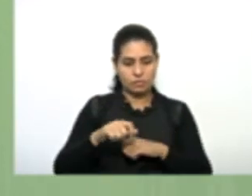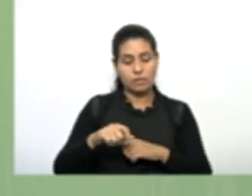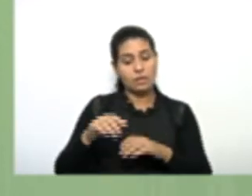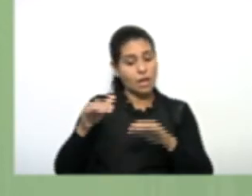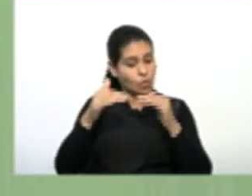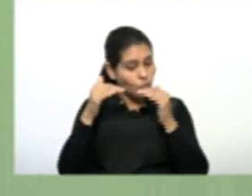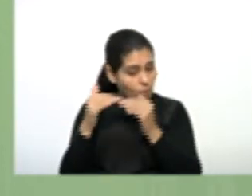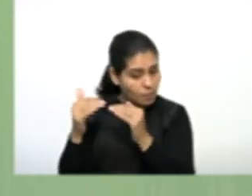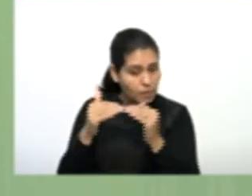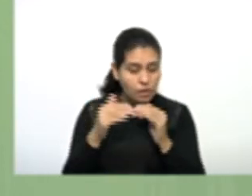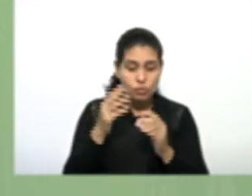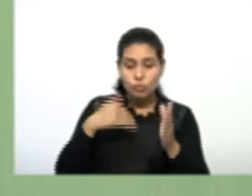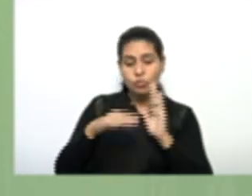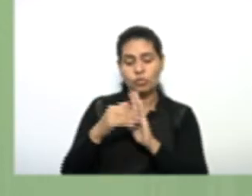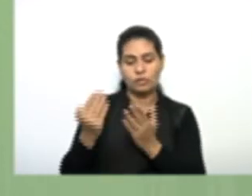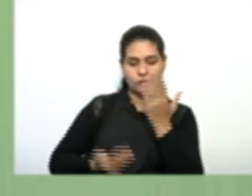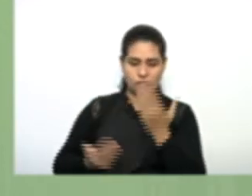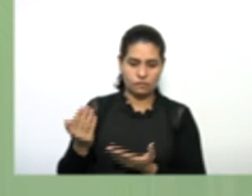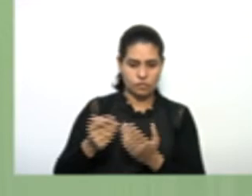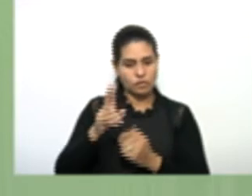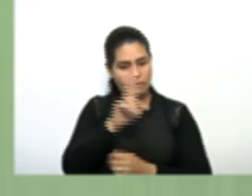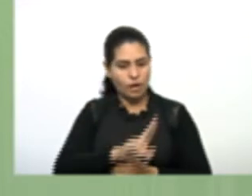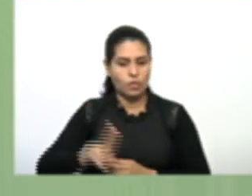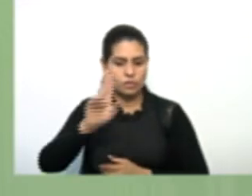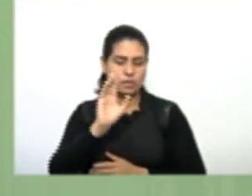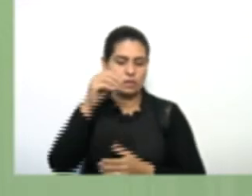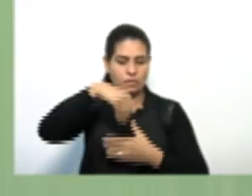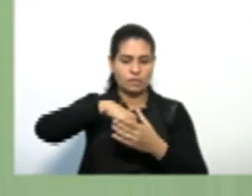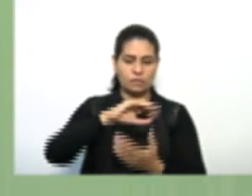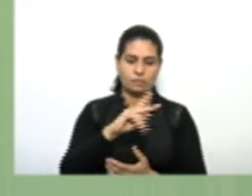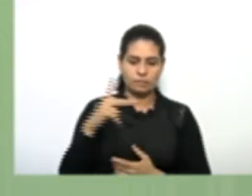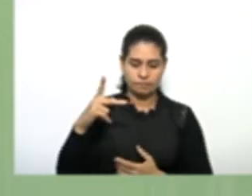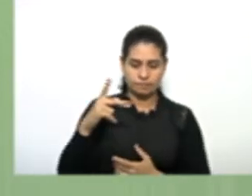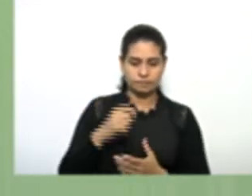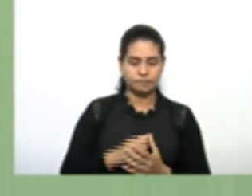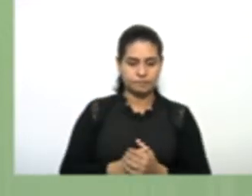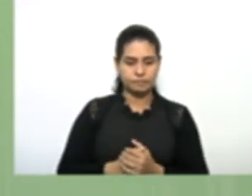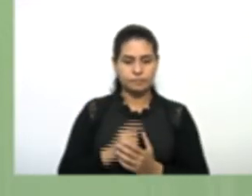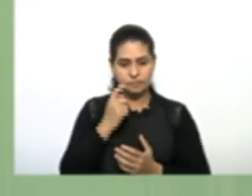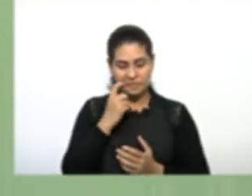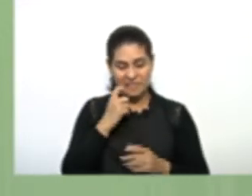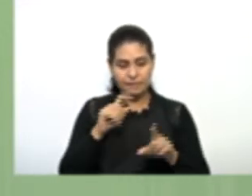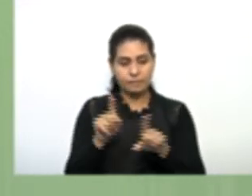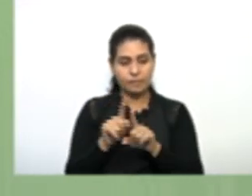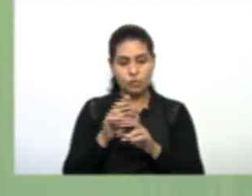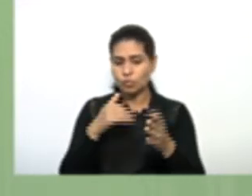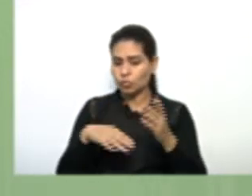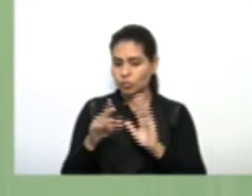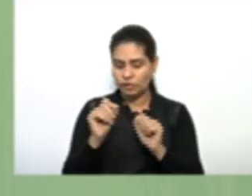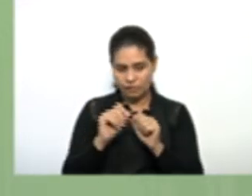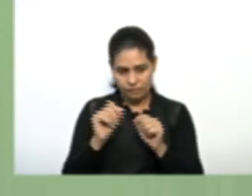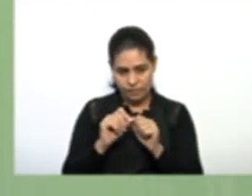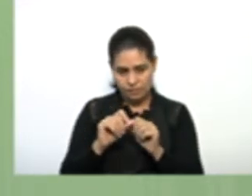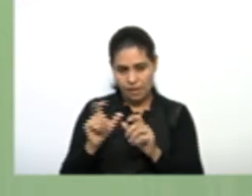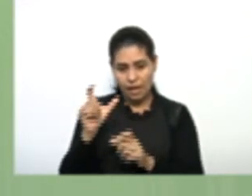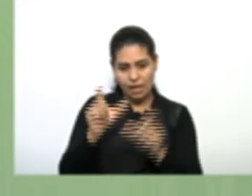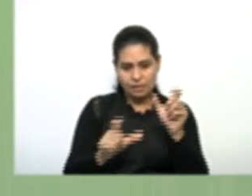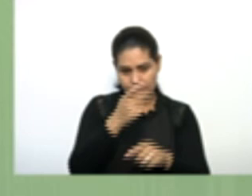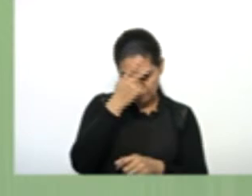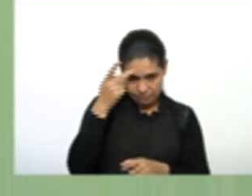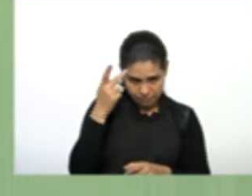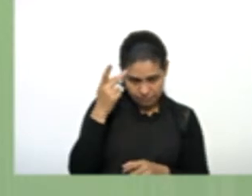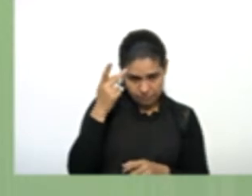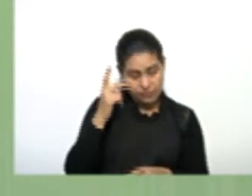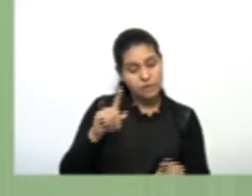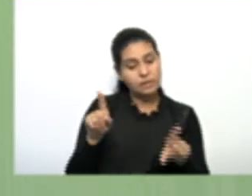que é proporcional aos serviços utilizados pelos cooperados na cooperativa, pelas operações realizadas por cada cooperado.